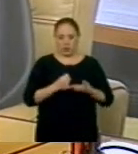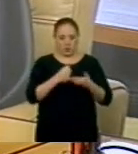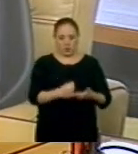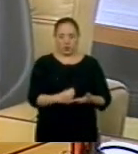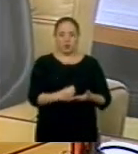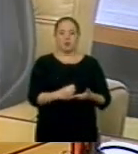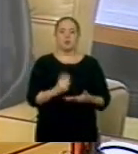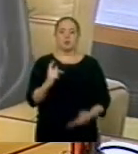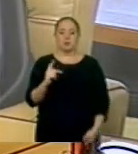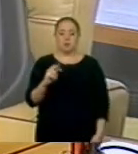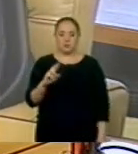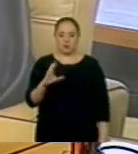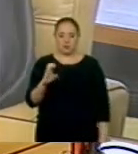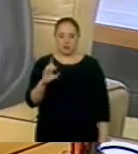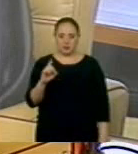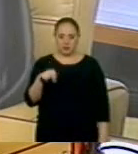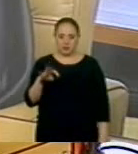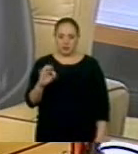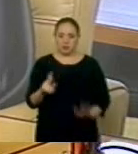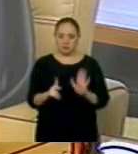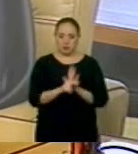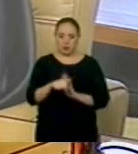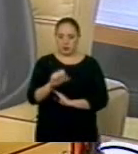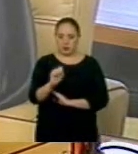recente precedente desta Suprema Corte.